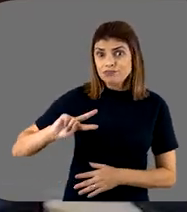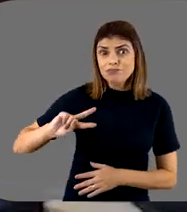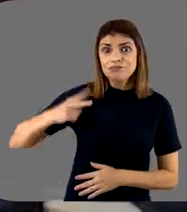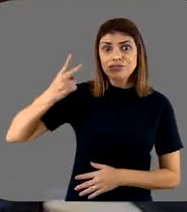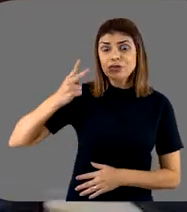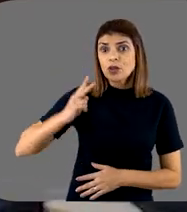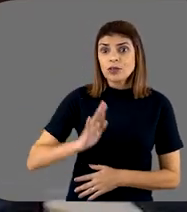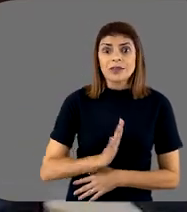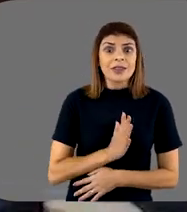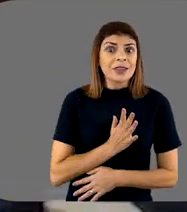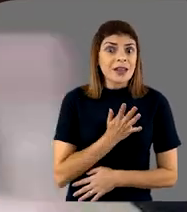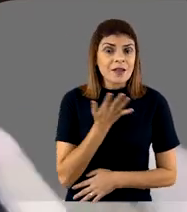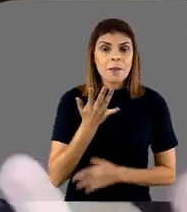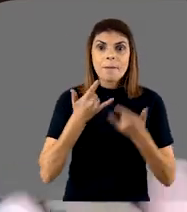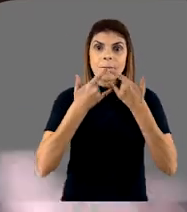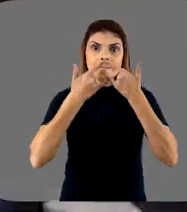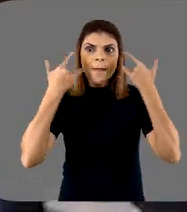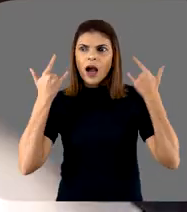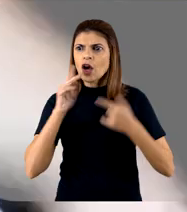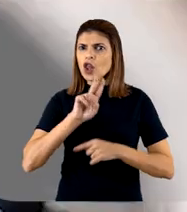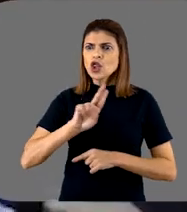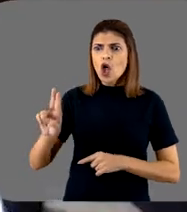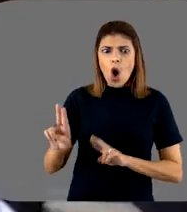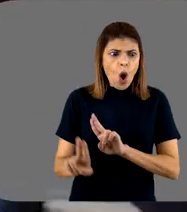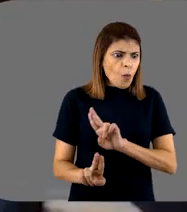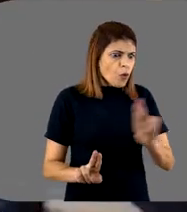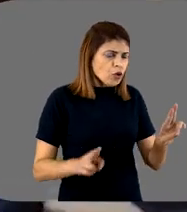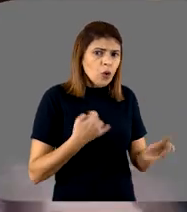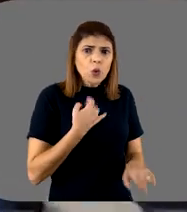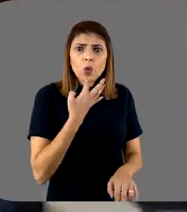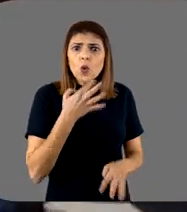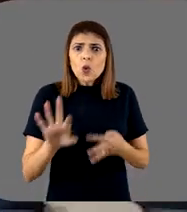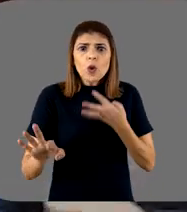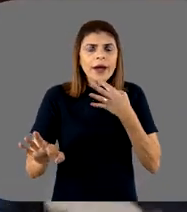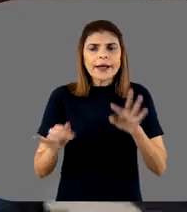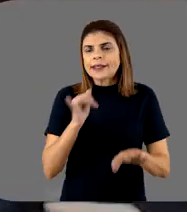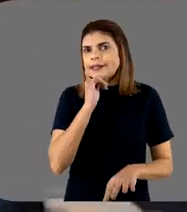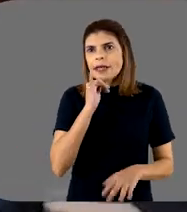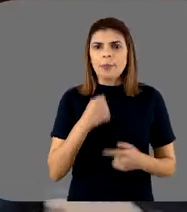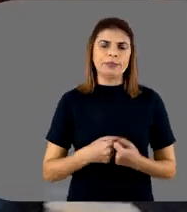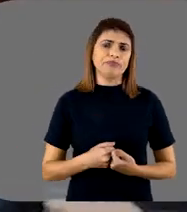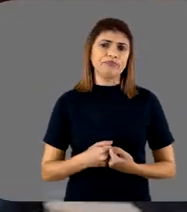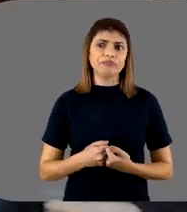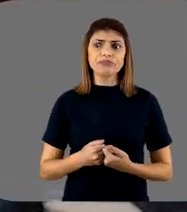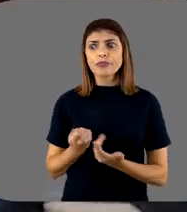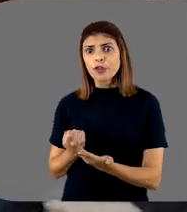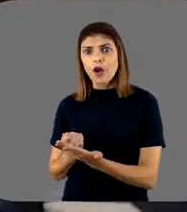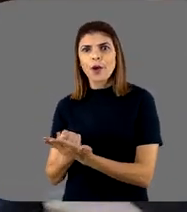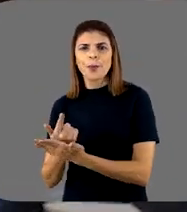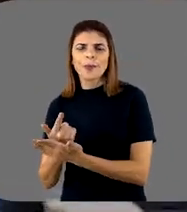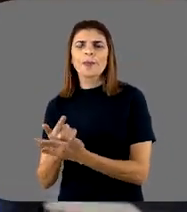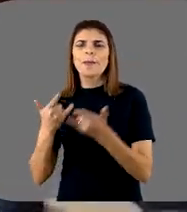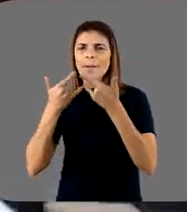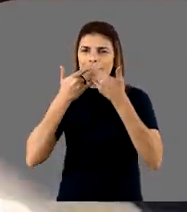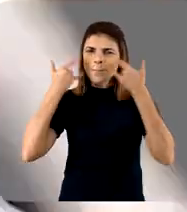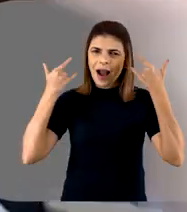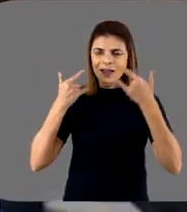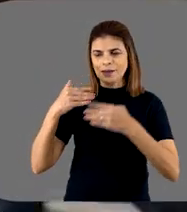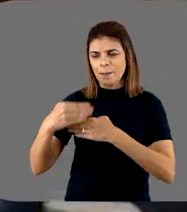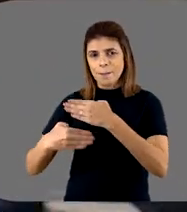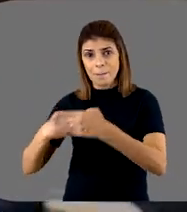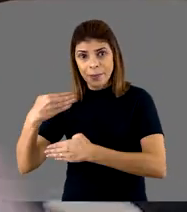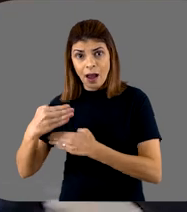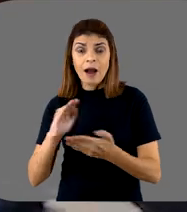preços terríveis quais máscaras né nomes que a gente nunca tinha visto né Eh a gente foi da máscara de pano